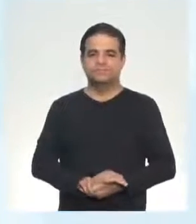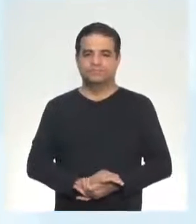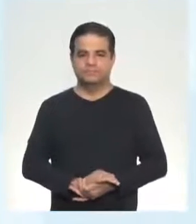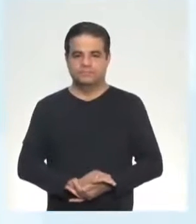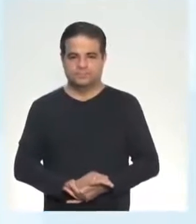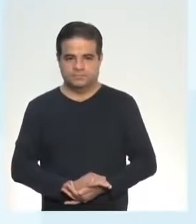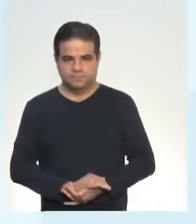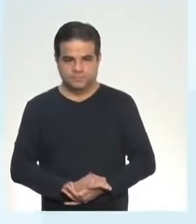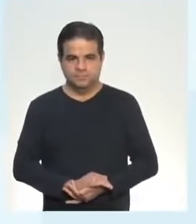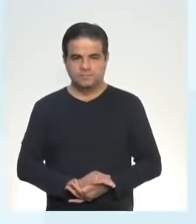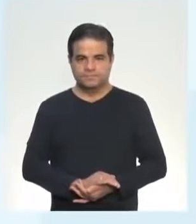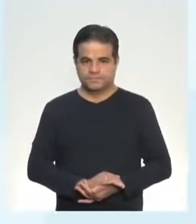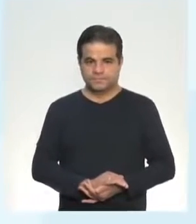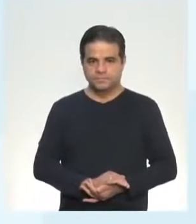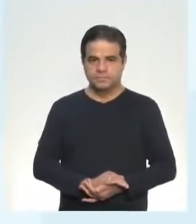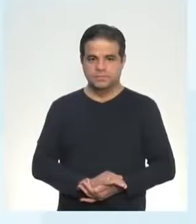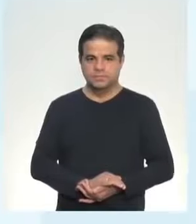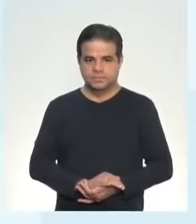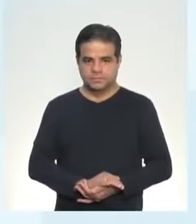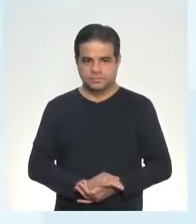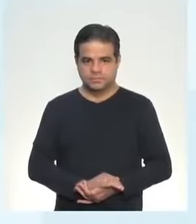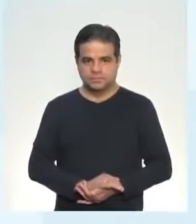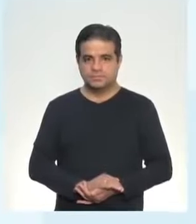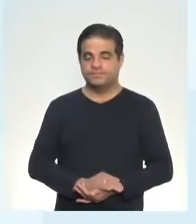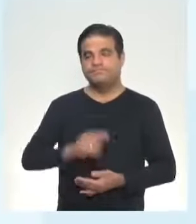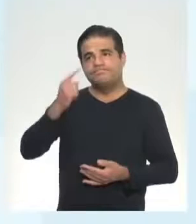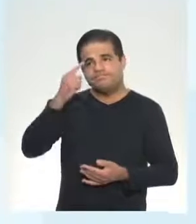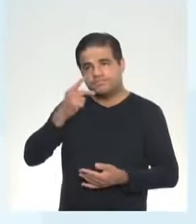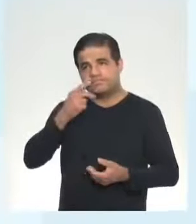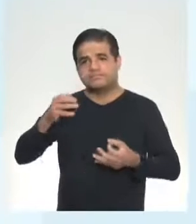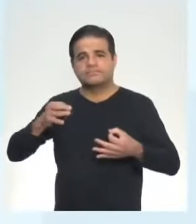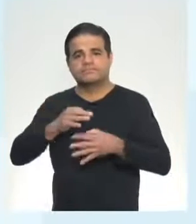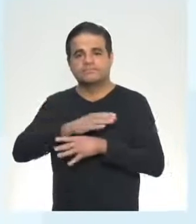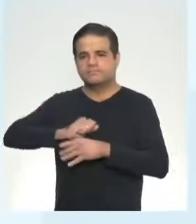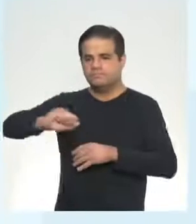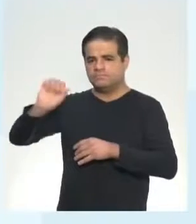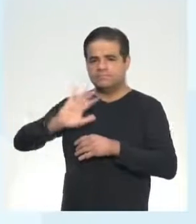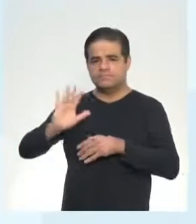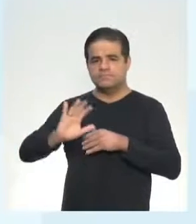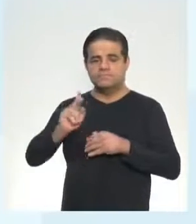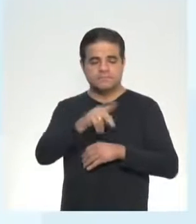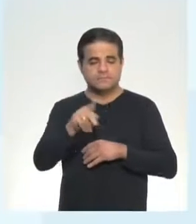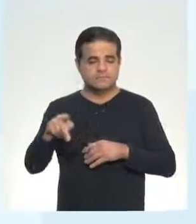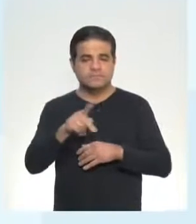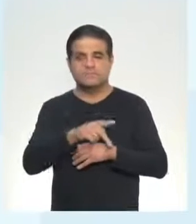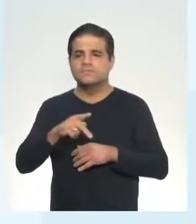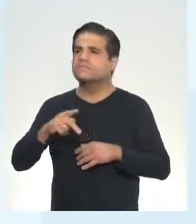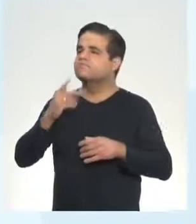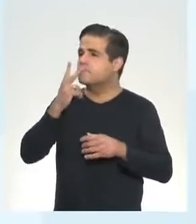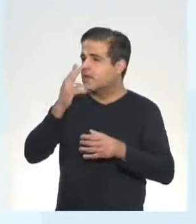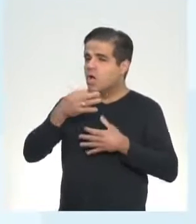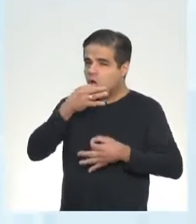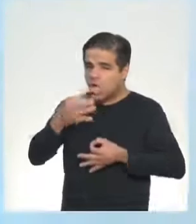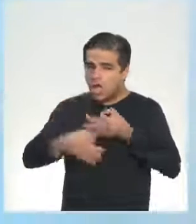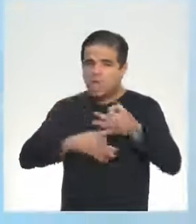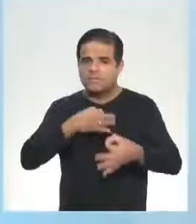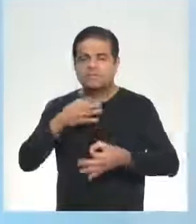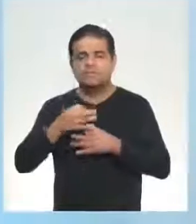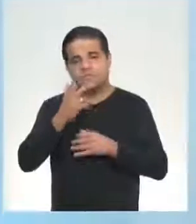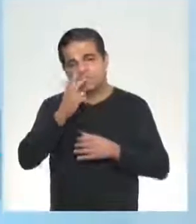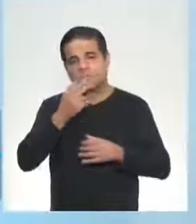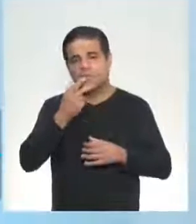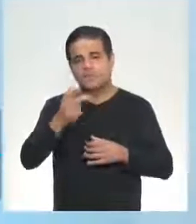a despedida. Eu estou aqui pensando, vou abrir um parênteses, que eu falo os professores, eles devem comentar lá, que eu falei que